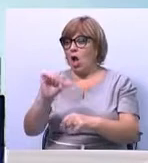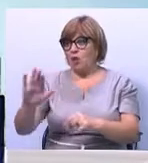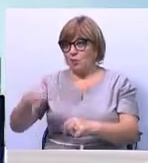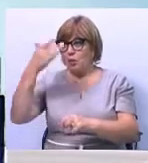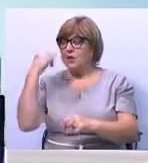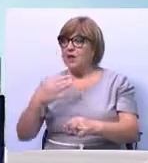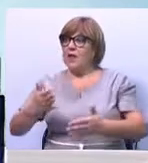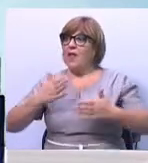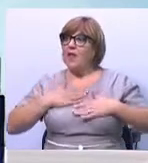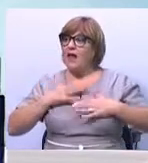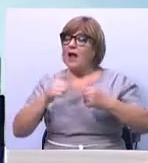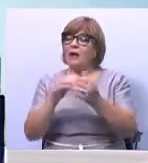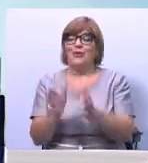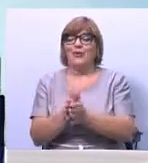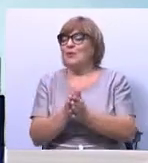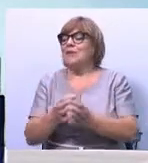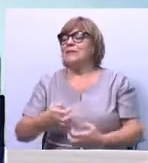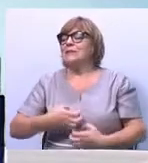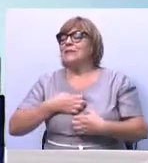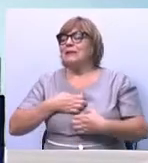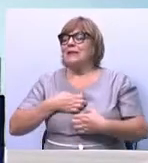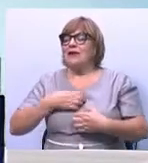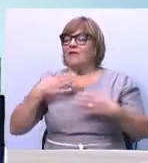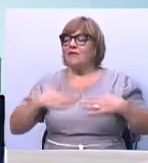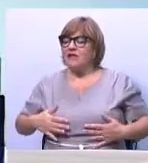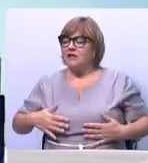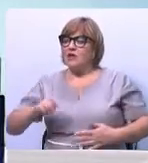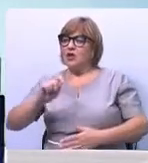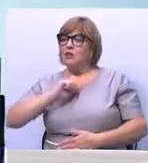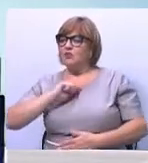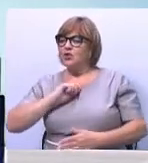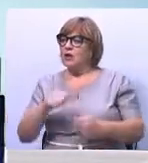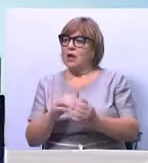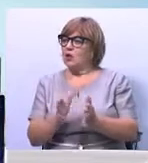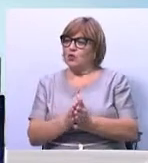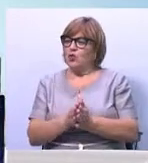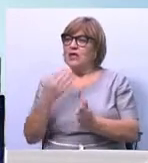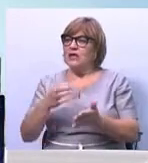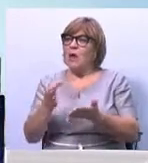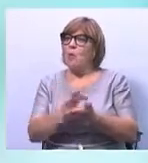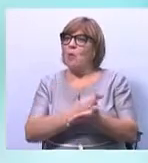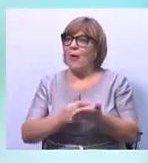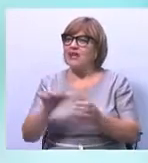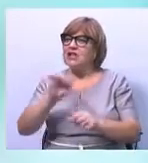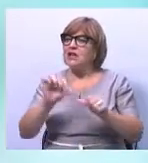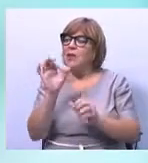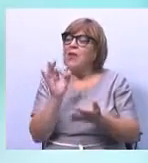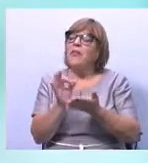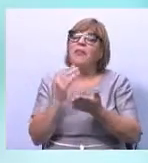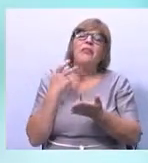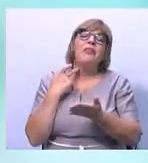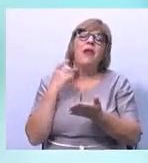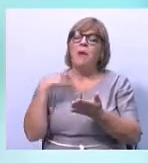nos provocam todas estas sensações a nível físico, a nível emocional e toda esta cura. E que são moléculas químicas pequenas, o que permite